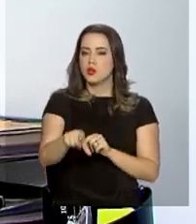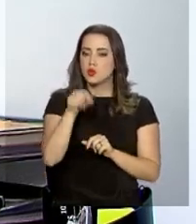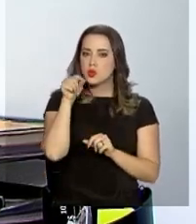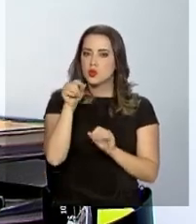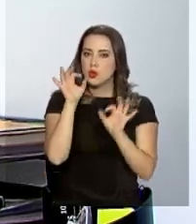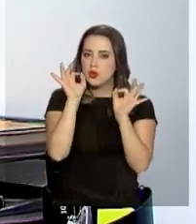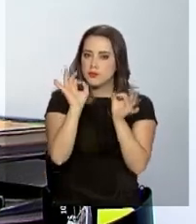confiança